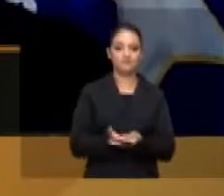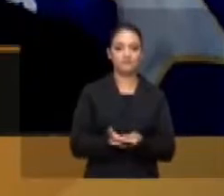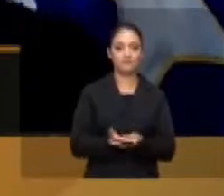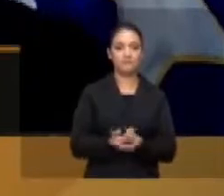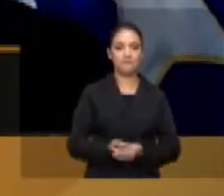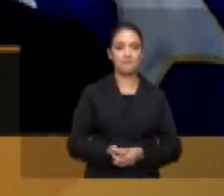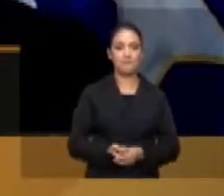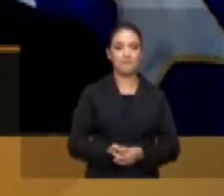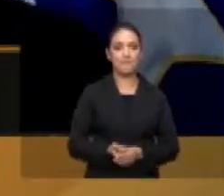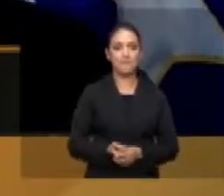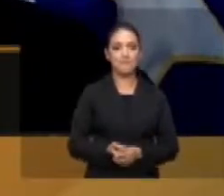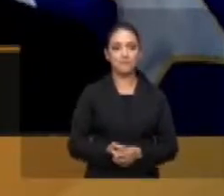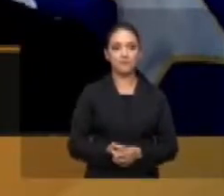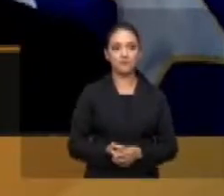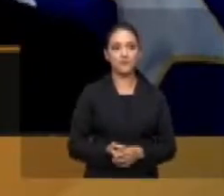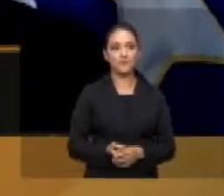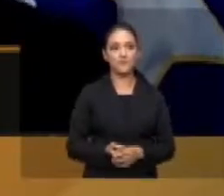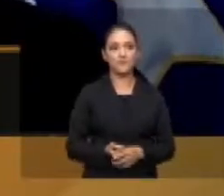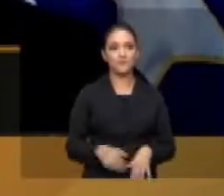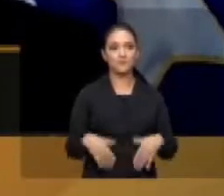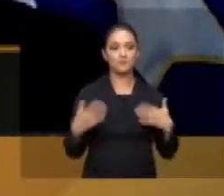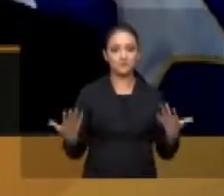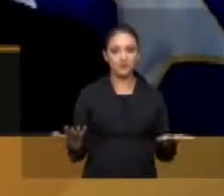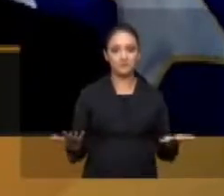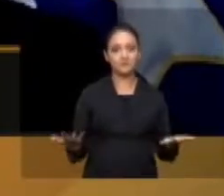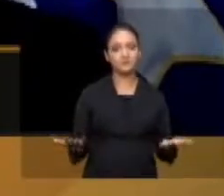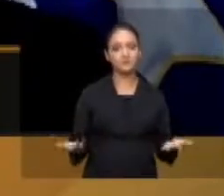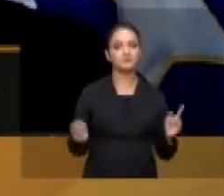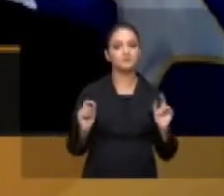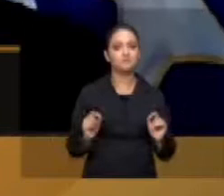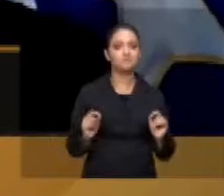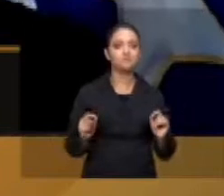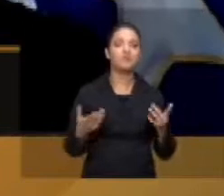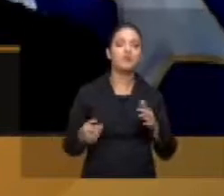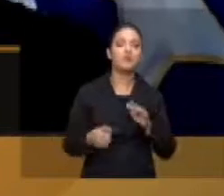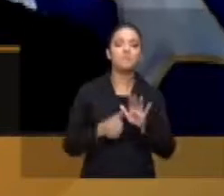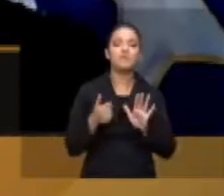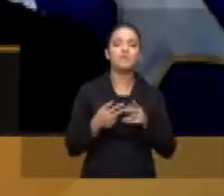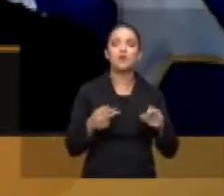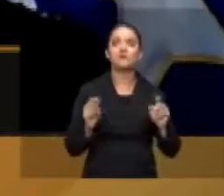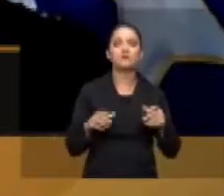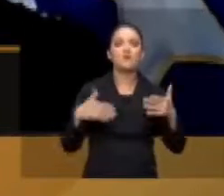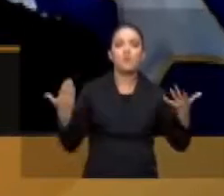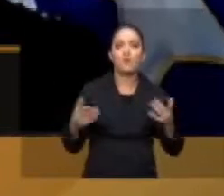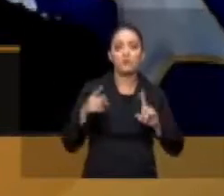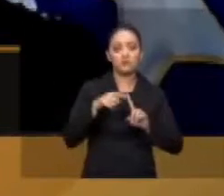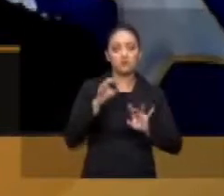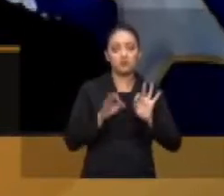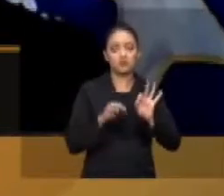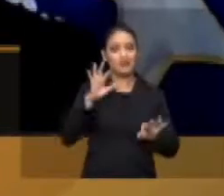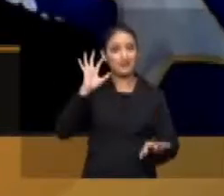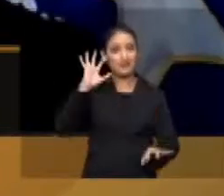próprio. Dessa forma, a primeira questão que se põe é qual a natureza jurídica da sentença